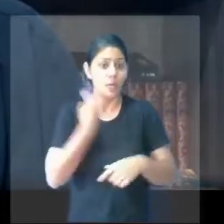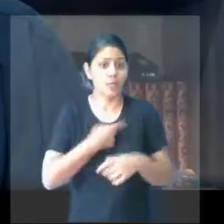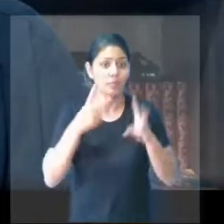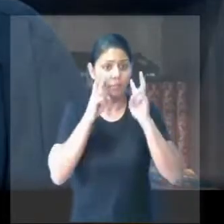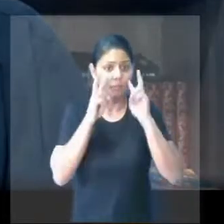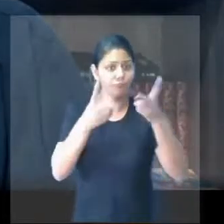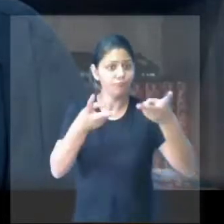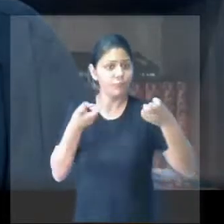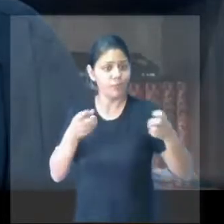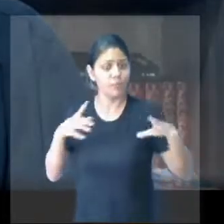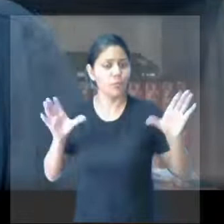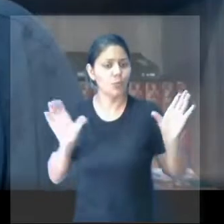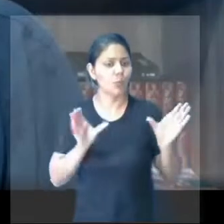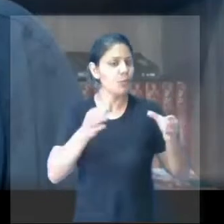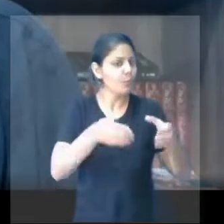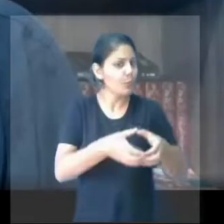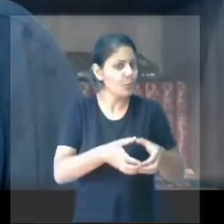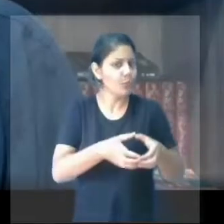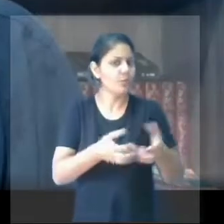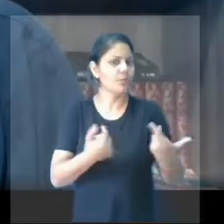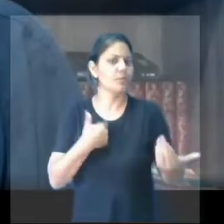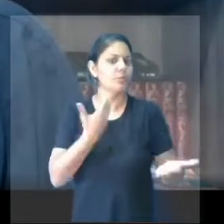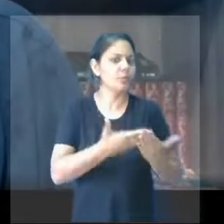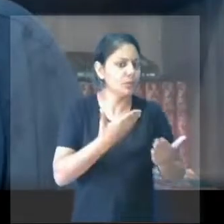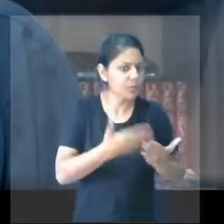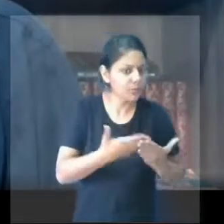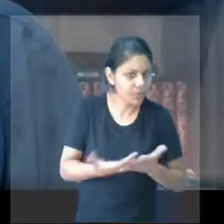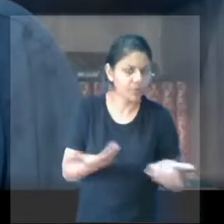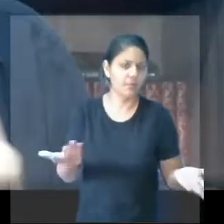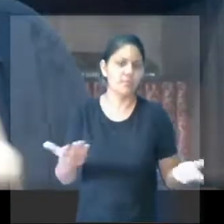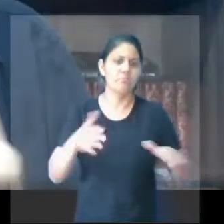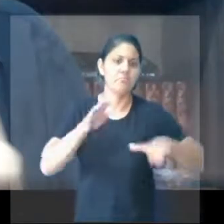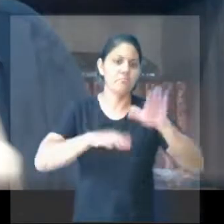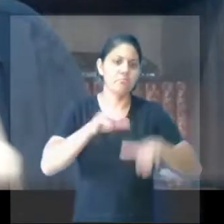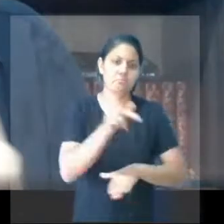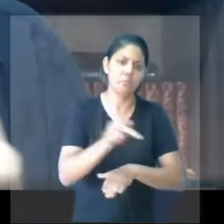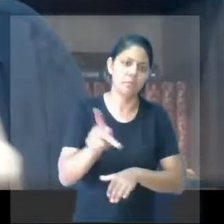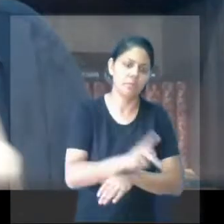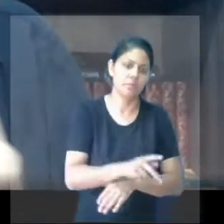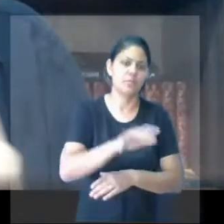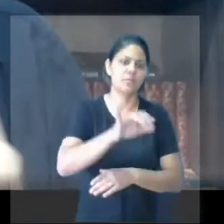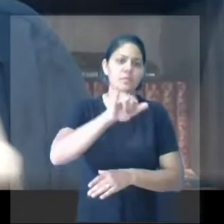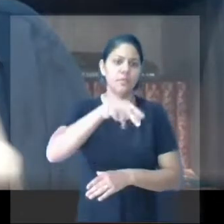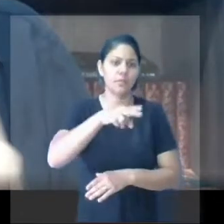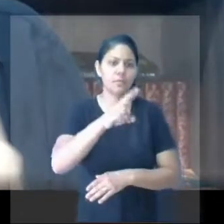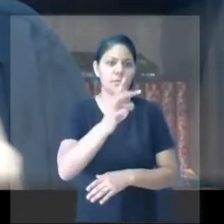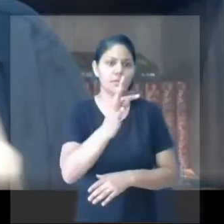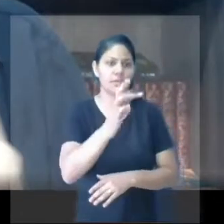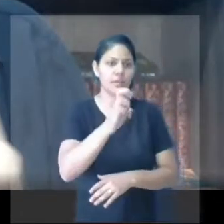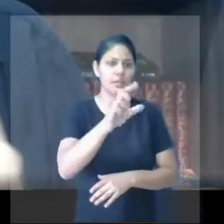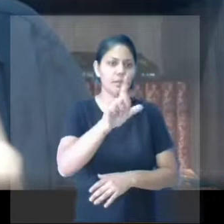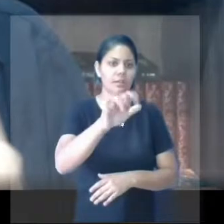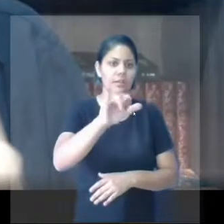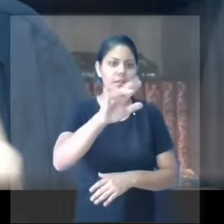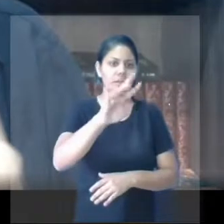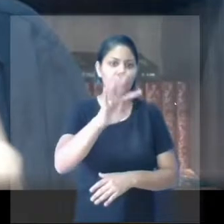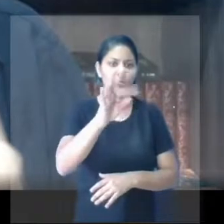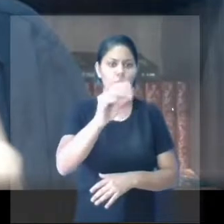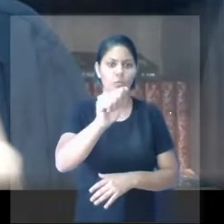seja professores ou intelectuais que tratam sobre essa obra. Então, quem define o que é um clássico não é o povo em si,